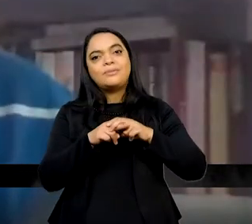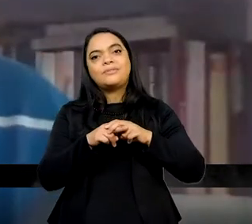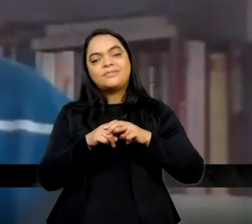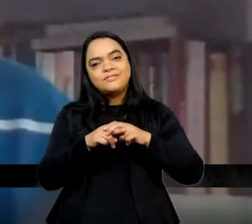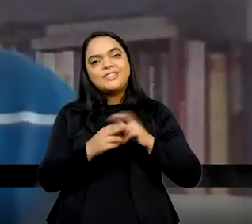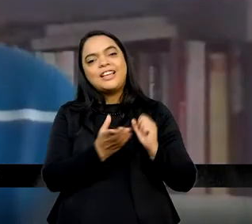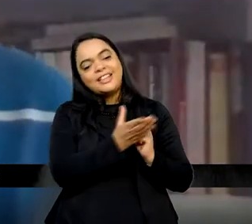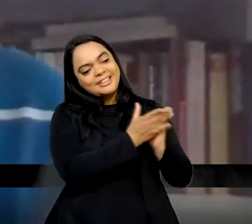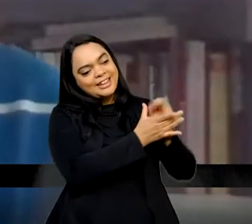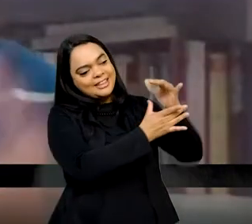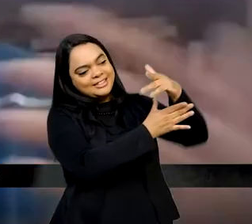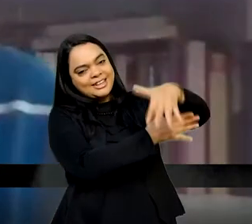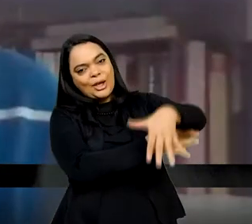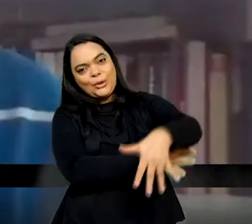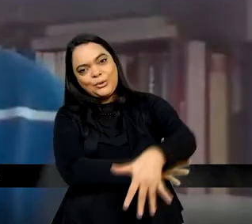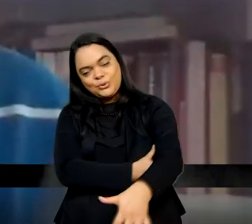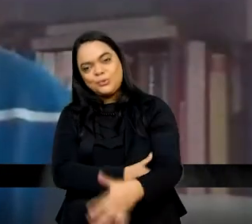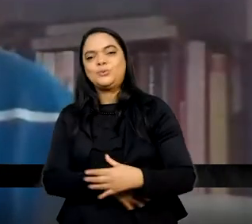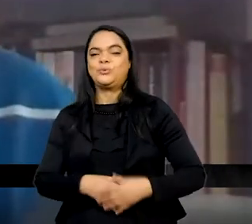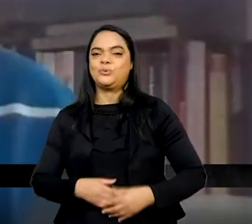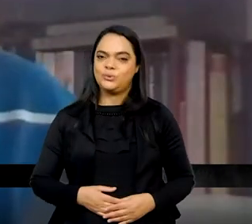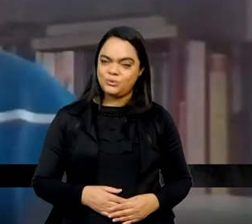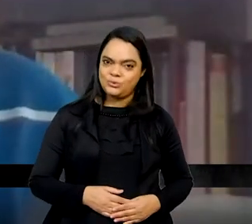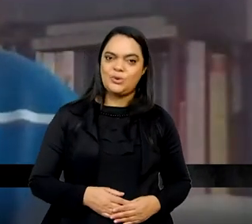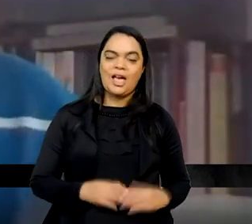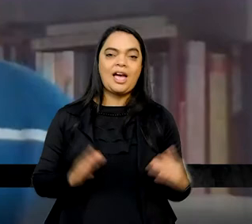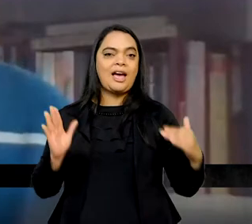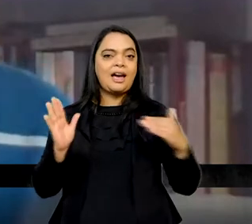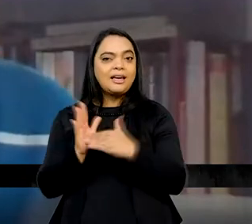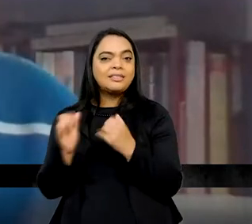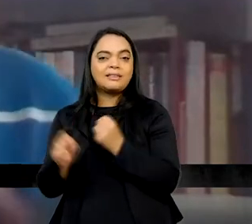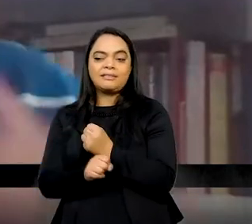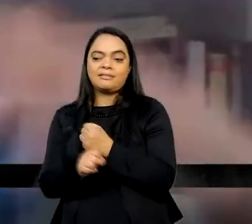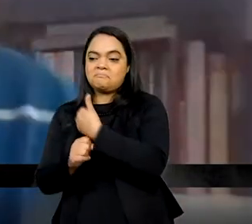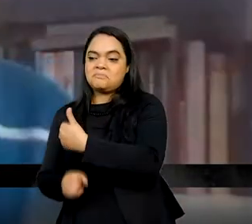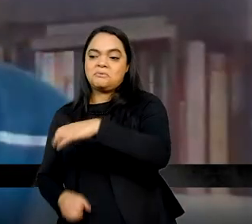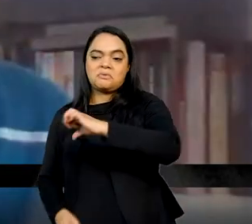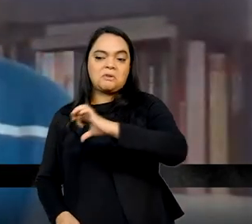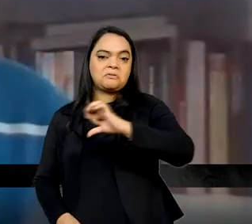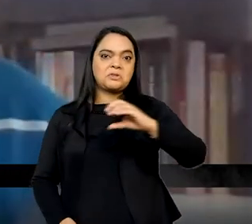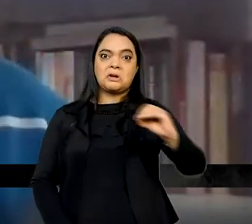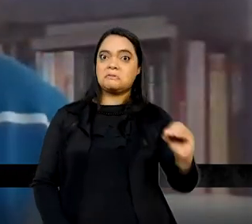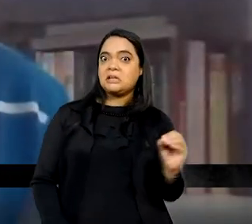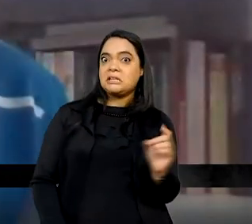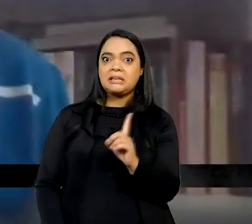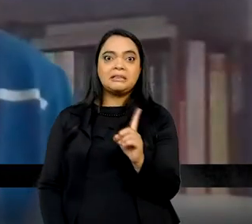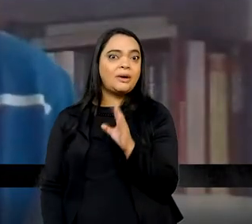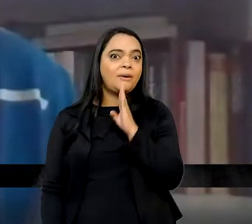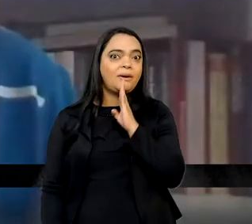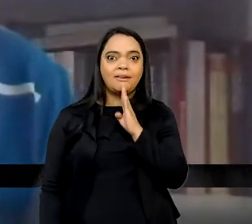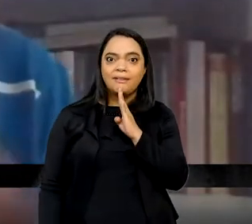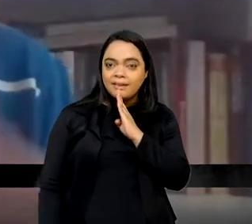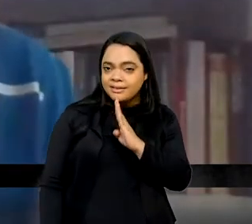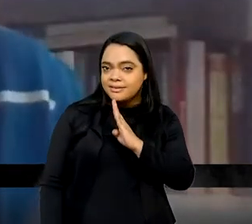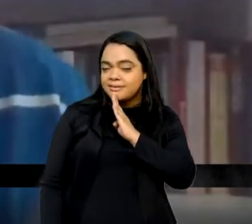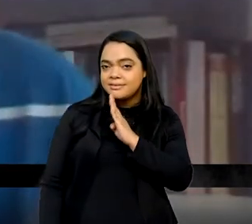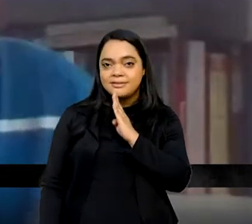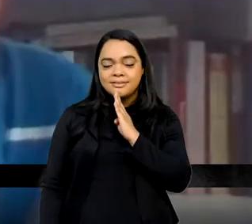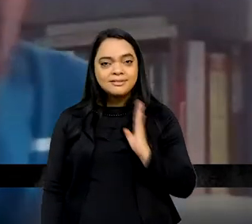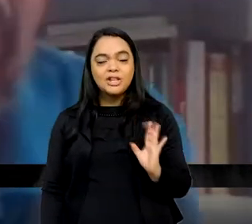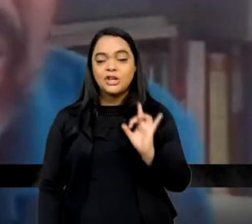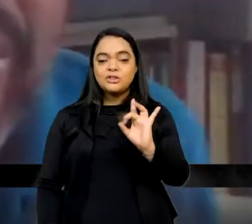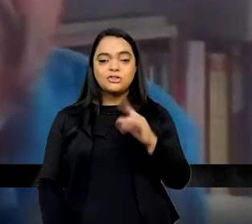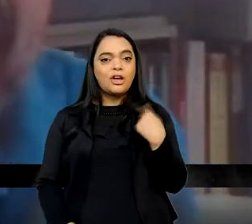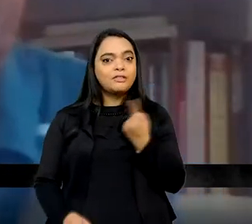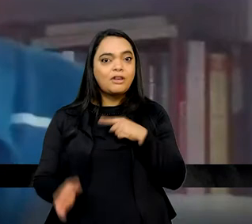umas cachoeiras que até a década de 1990 não se falava, foi apenas tema de